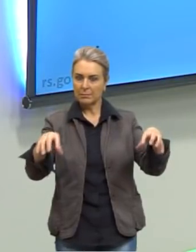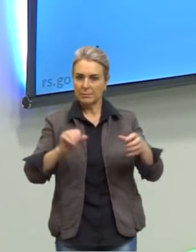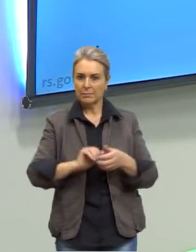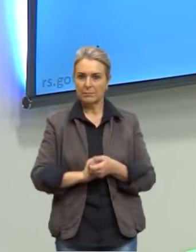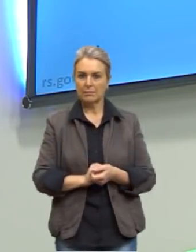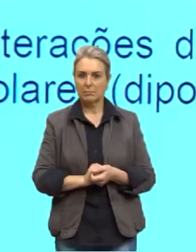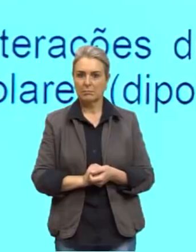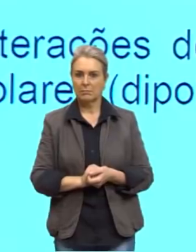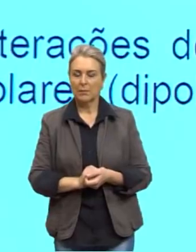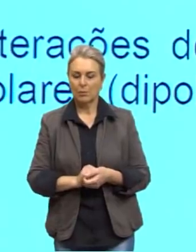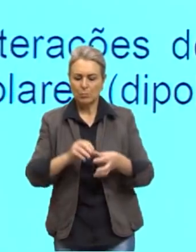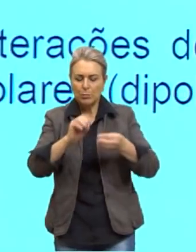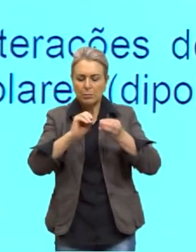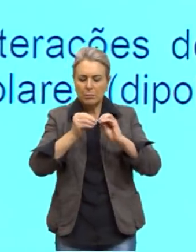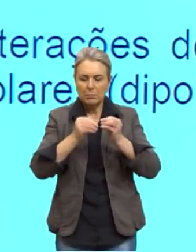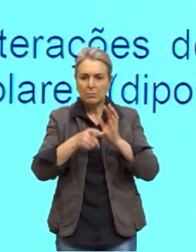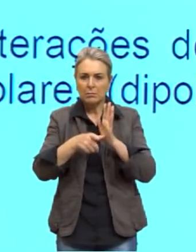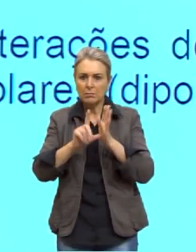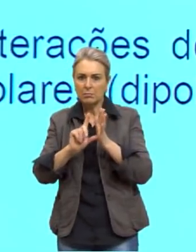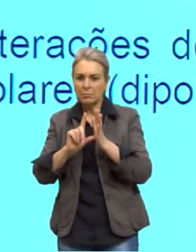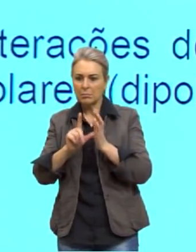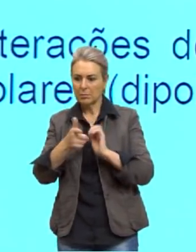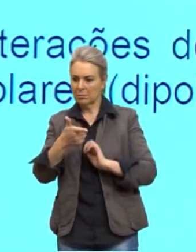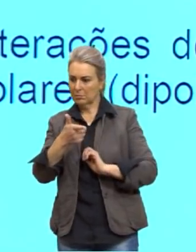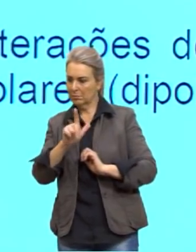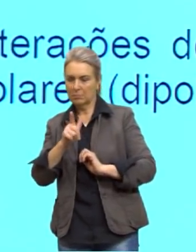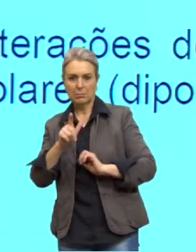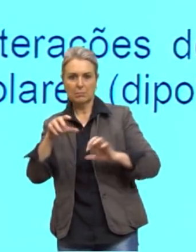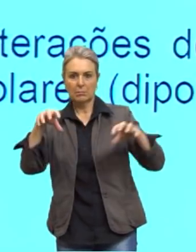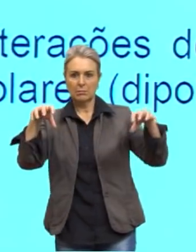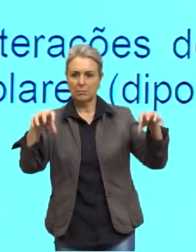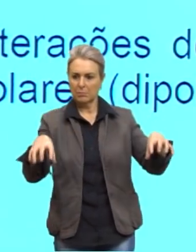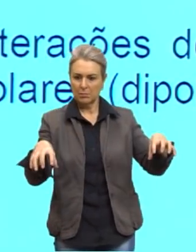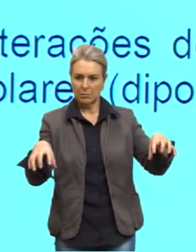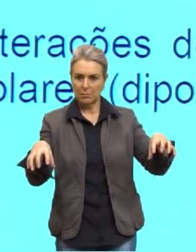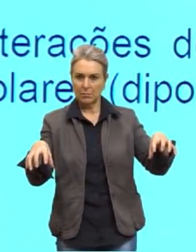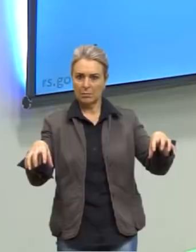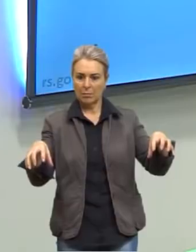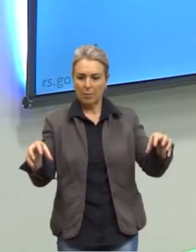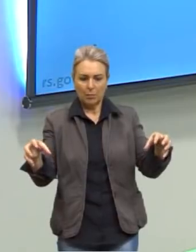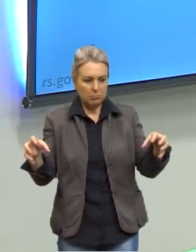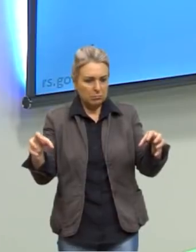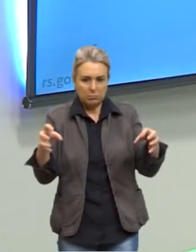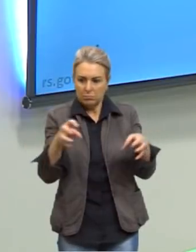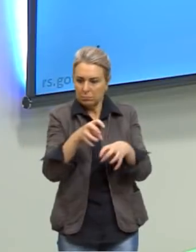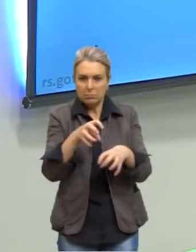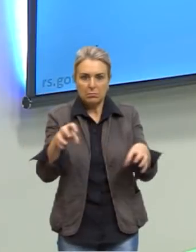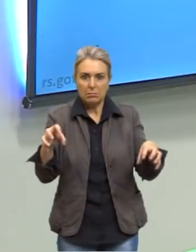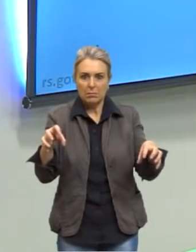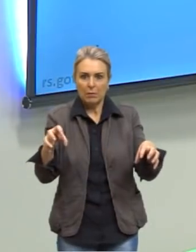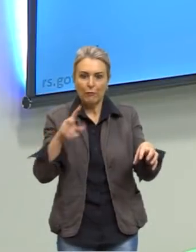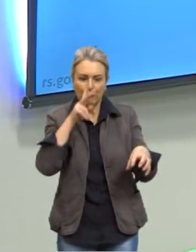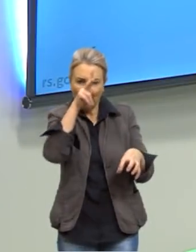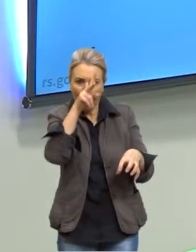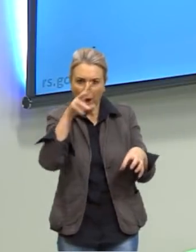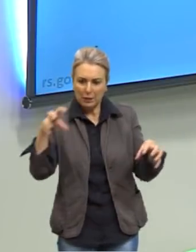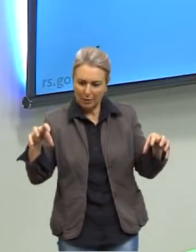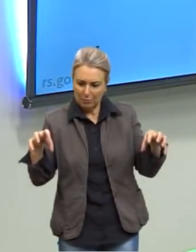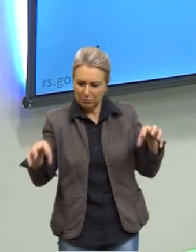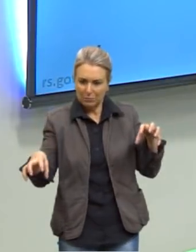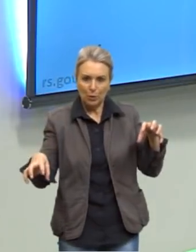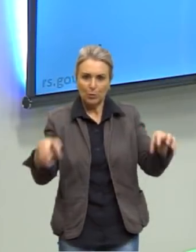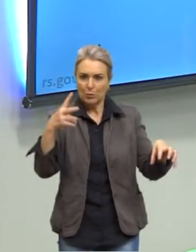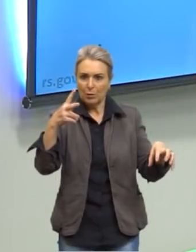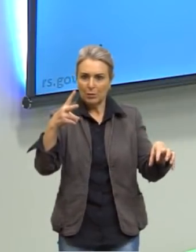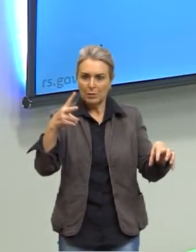aqui eu não tinha uma molécula que não tinha de polly uma induziu na outra nesse caso tem um de bolo então é